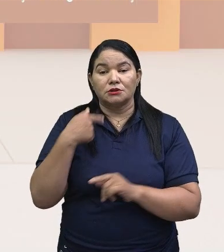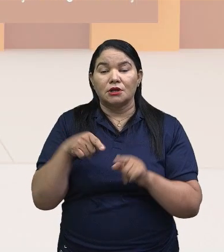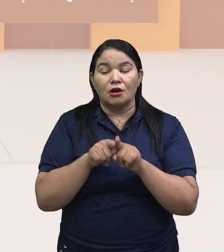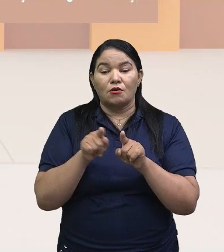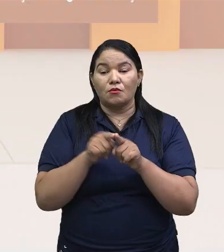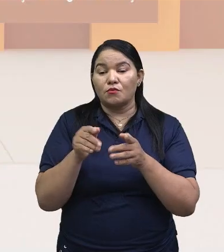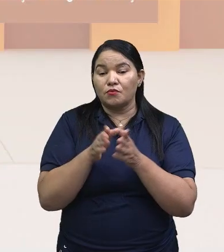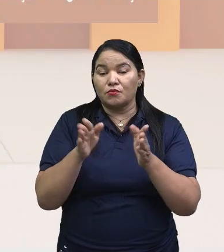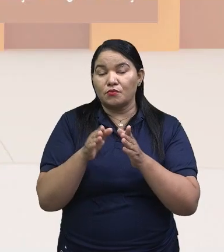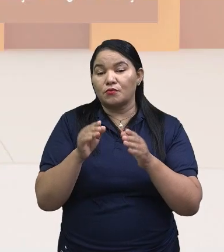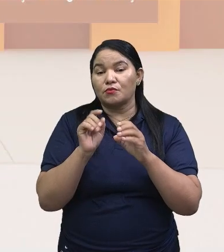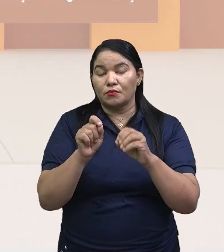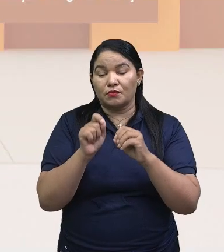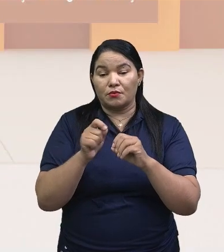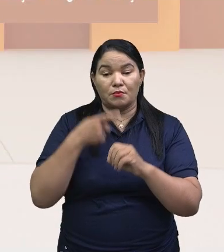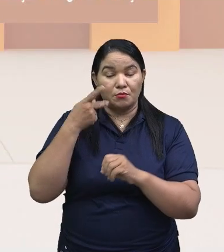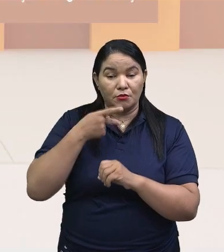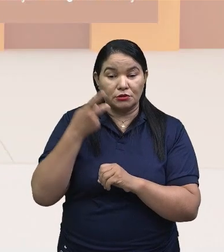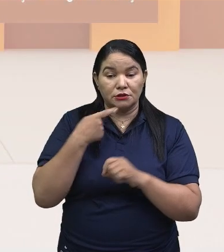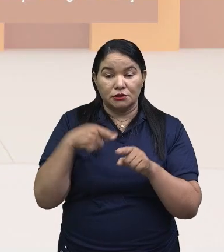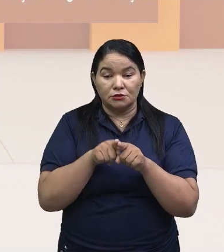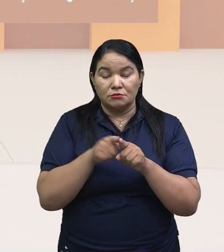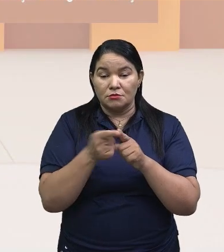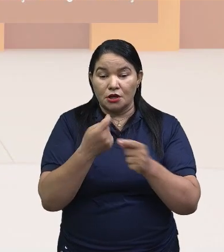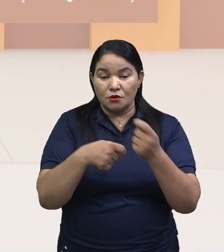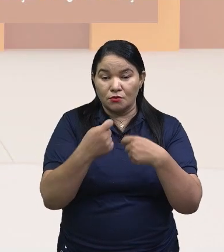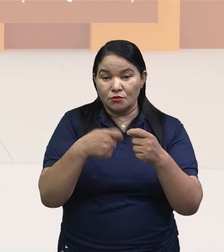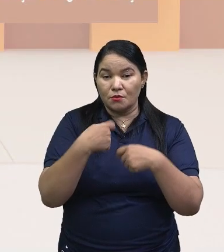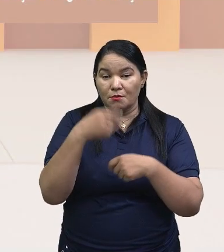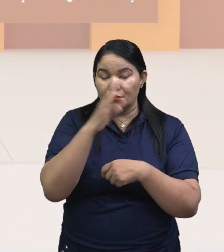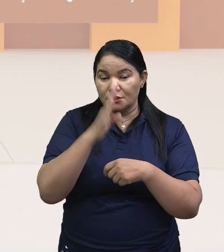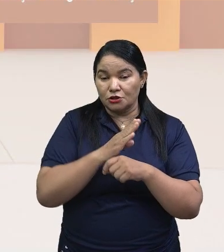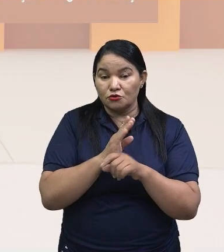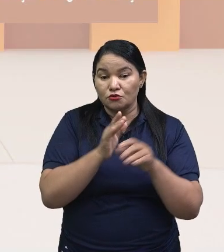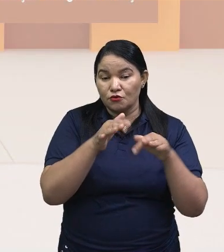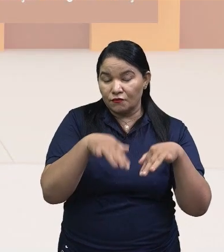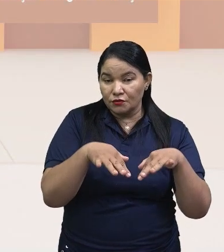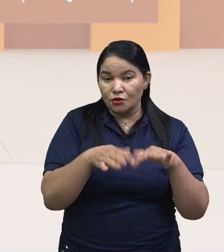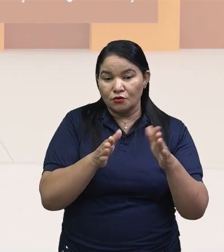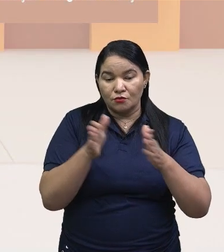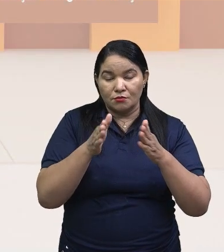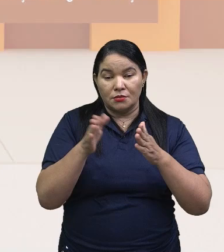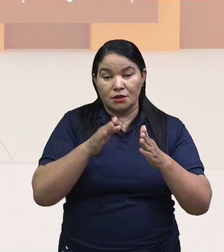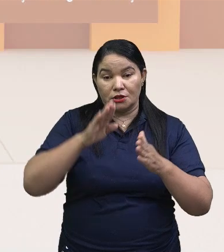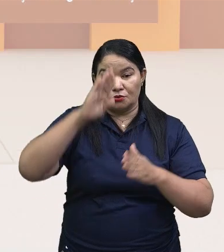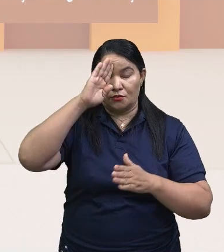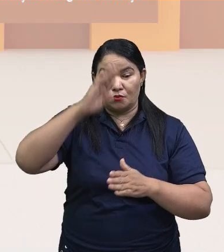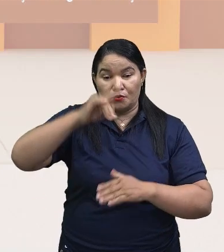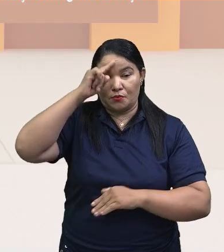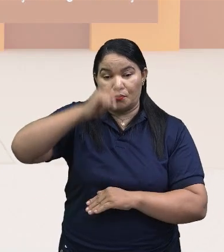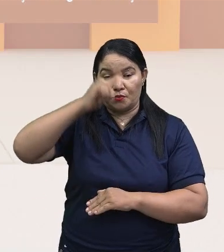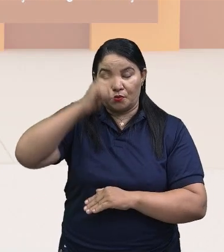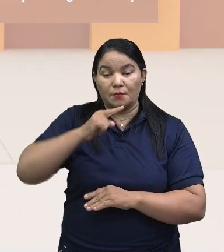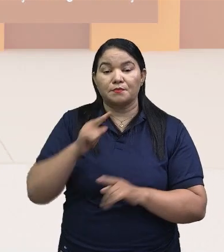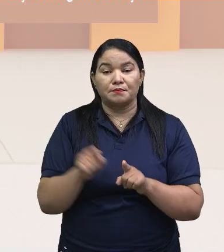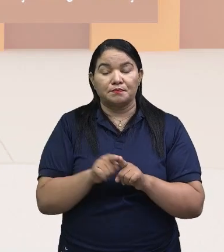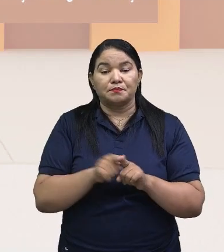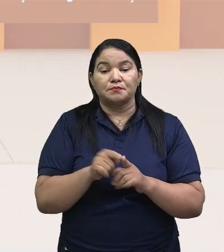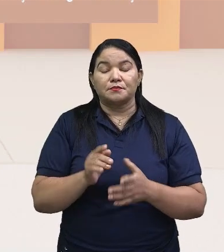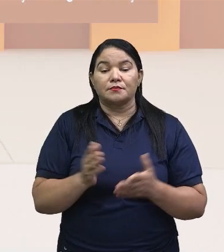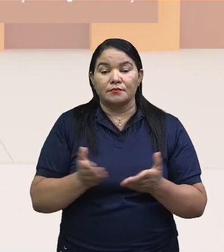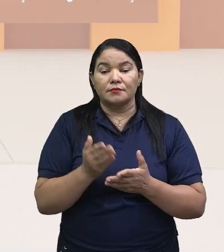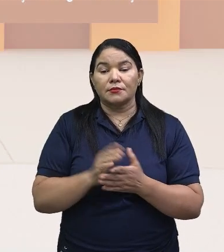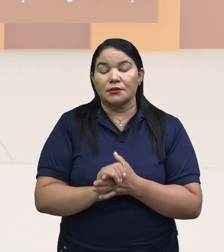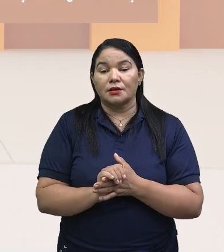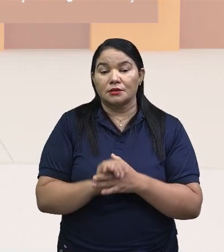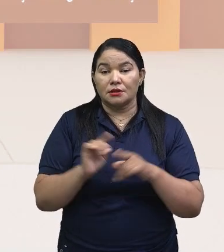maior integração política e econômica no Brasil, ali no final do período da ditadura militar. Então, com